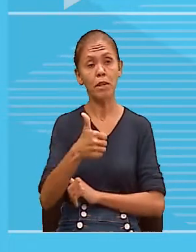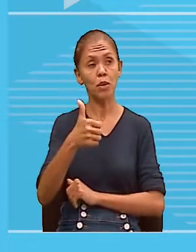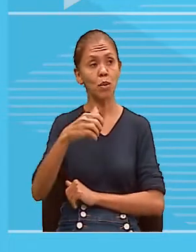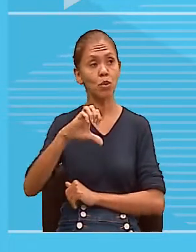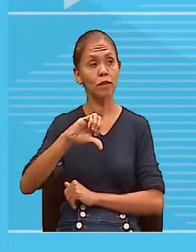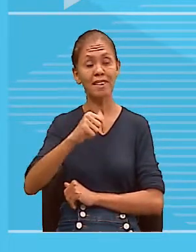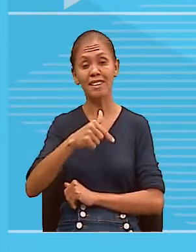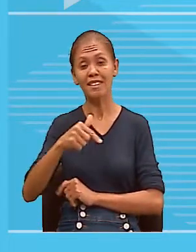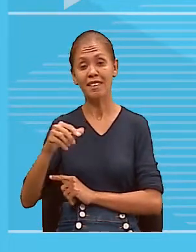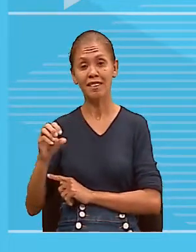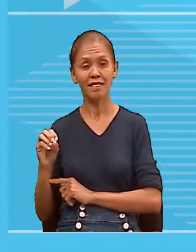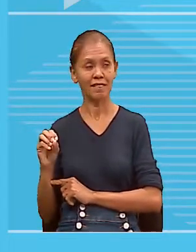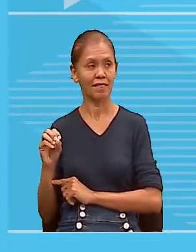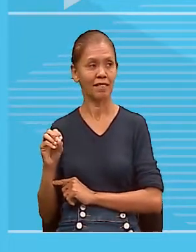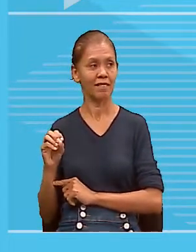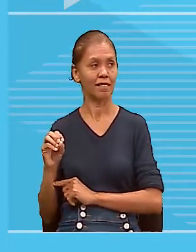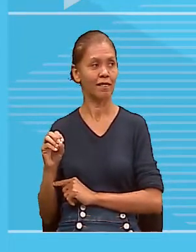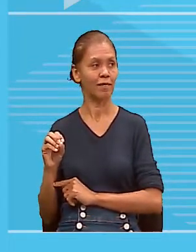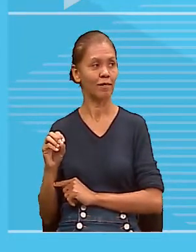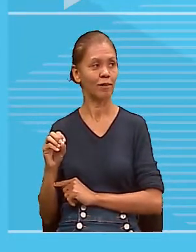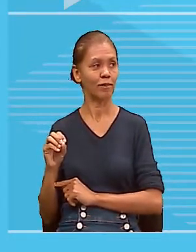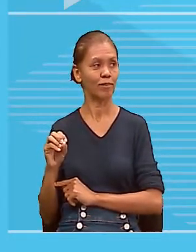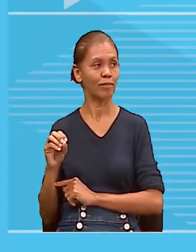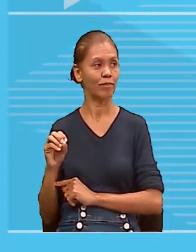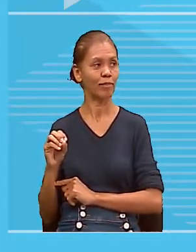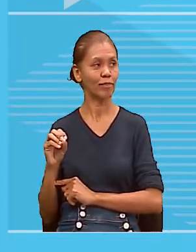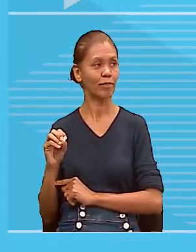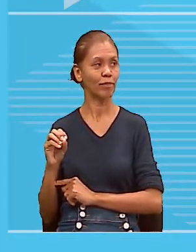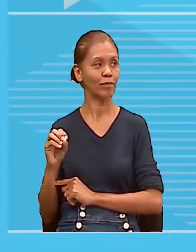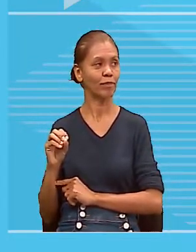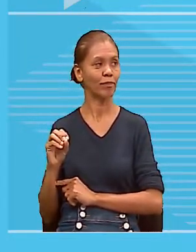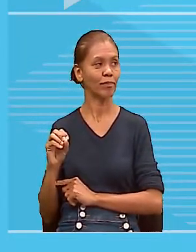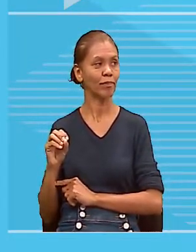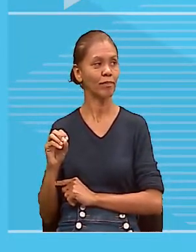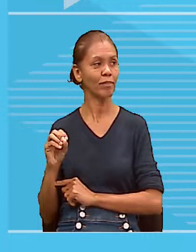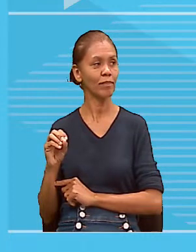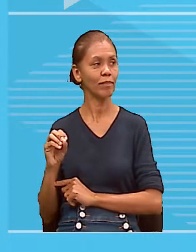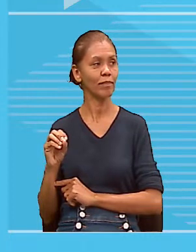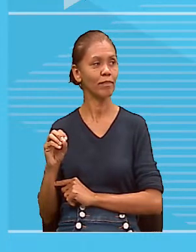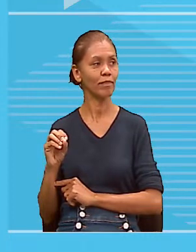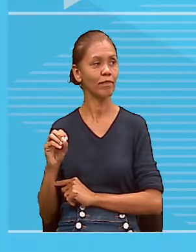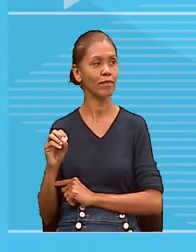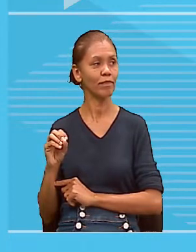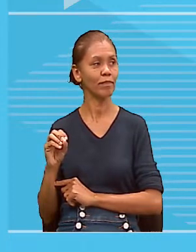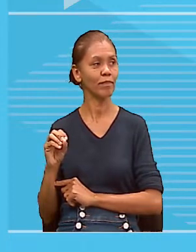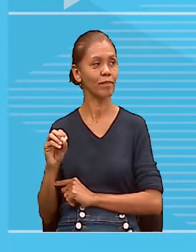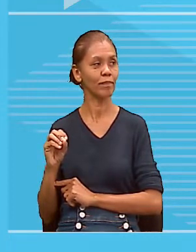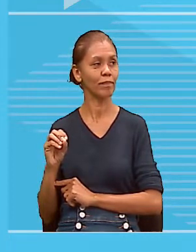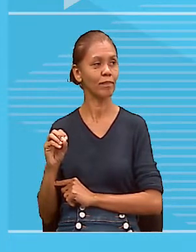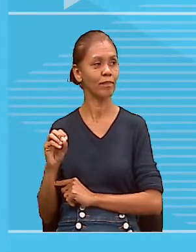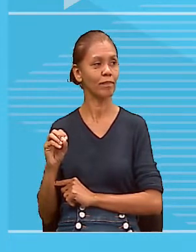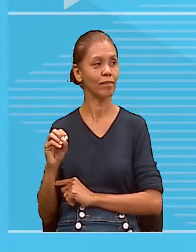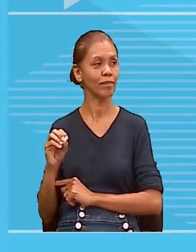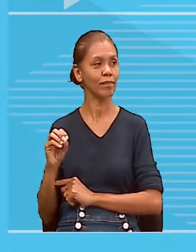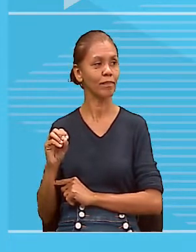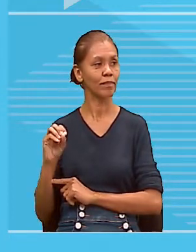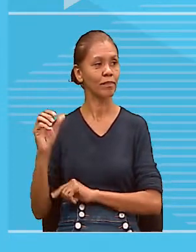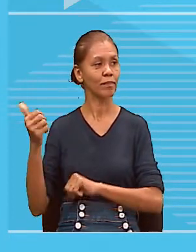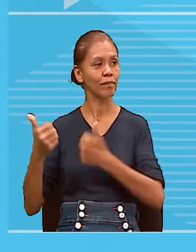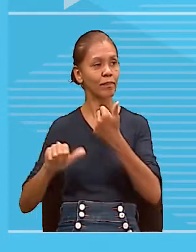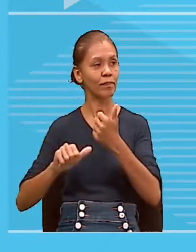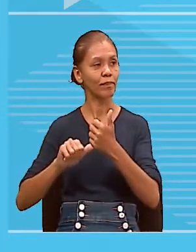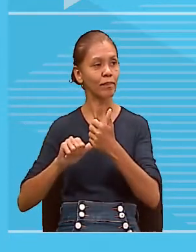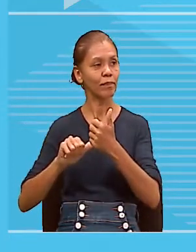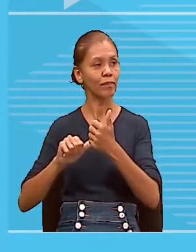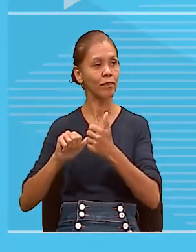até o final dos anos 60 que já é o período do regime militar analisar a